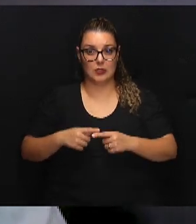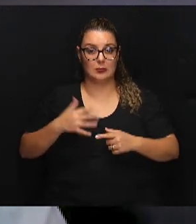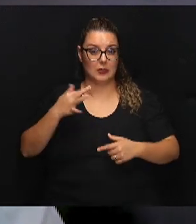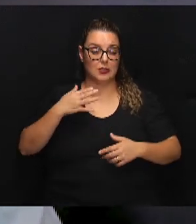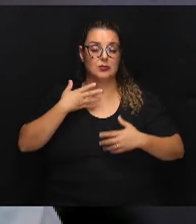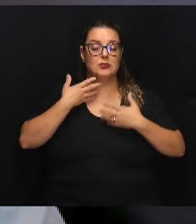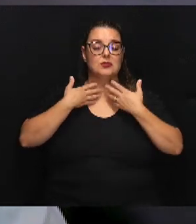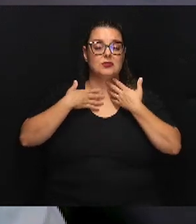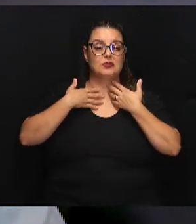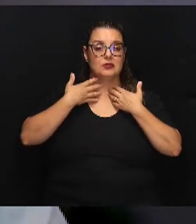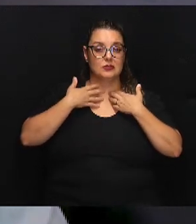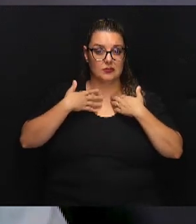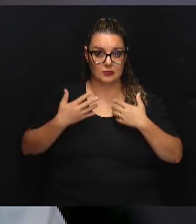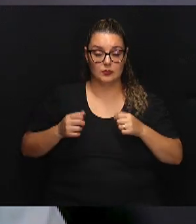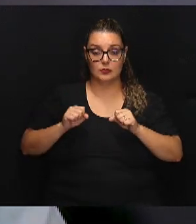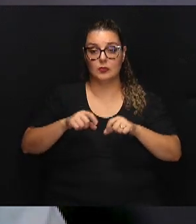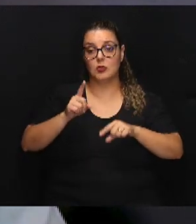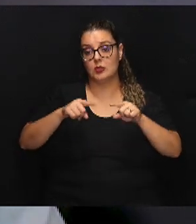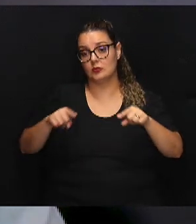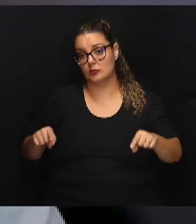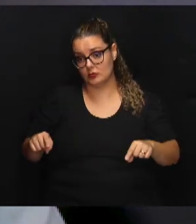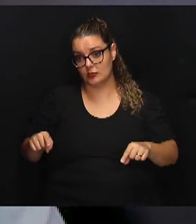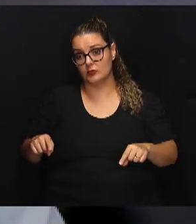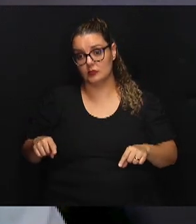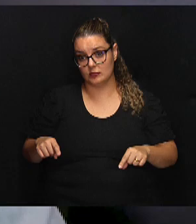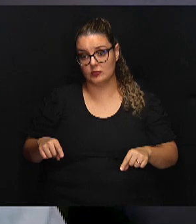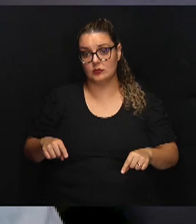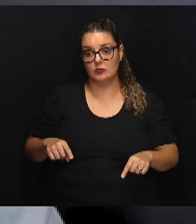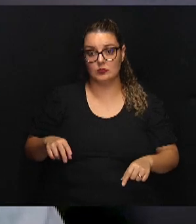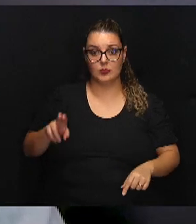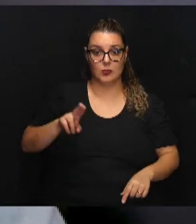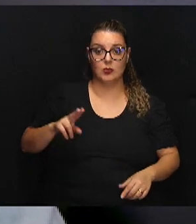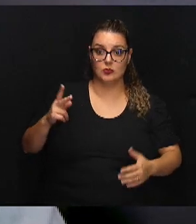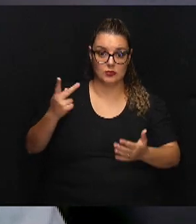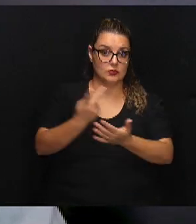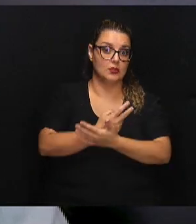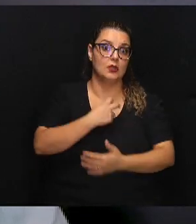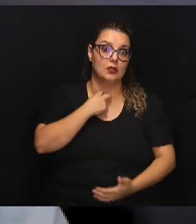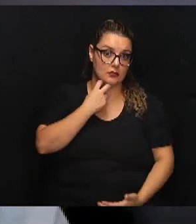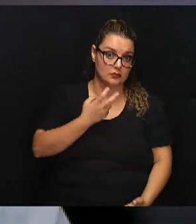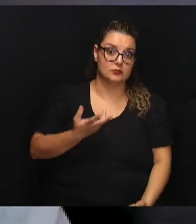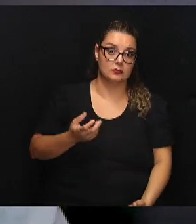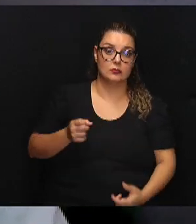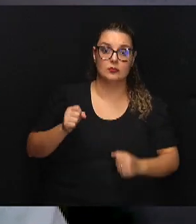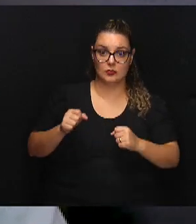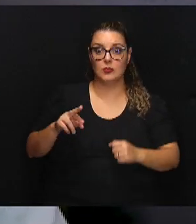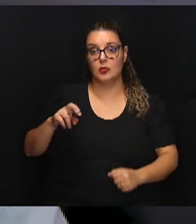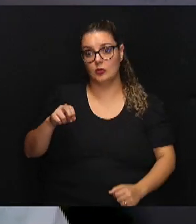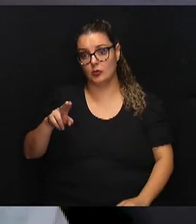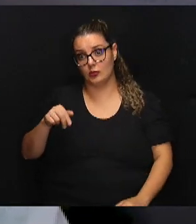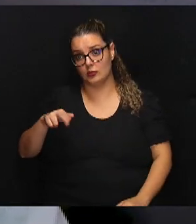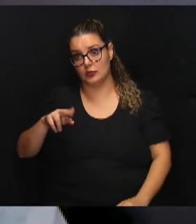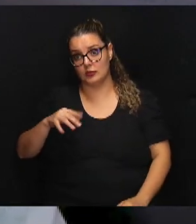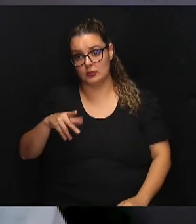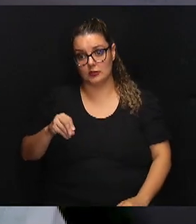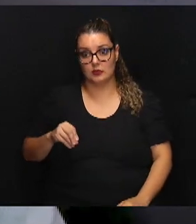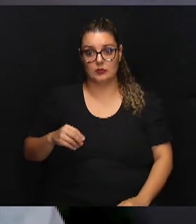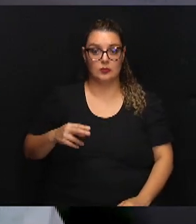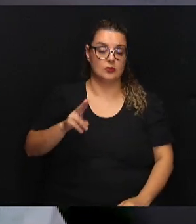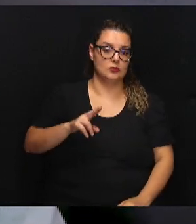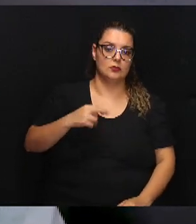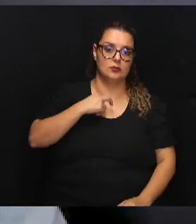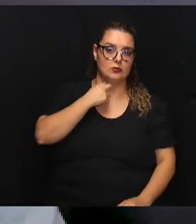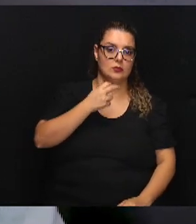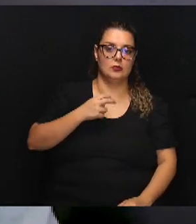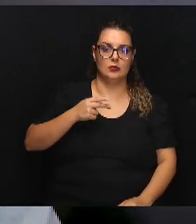pode ter também alterações mesmo por uso inadequado da voz, isso pode dar rouquidão, né? Então, você usar de maneira inadequada a voz,